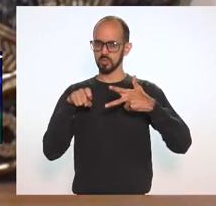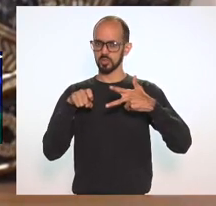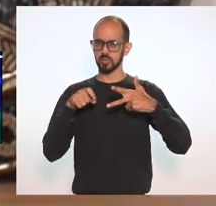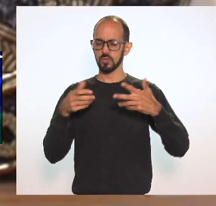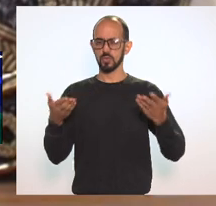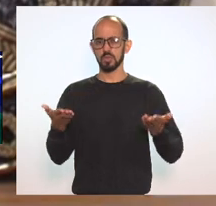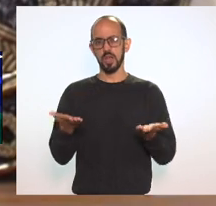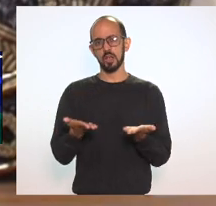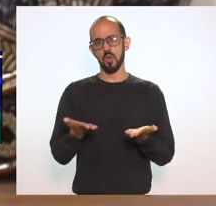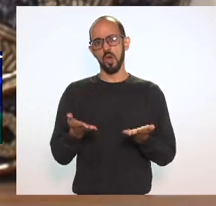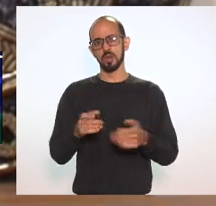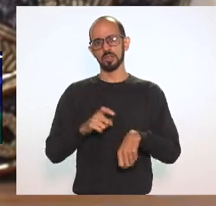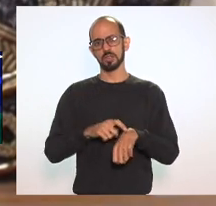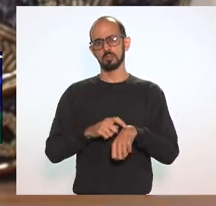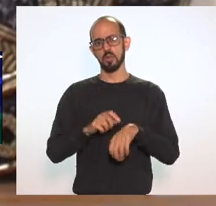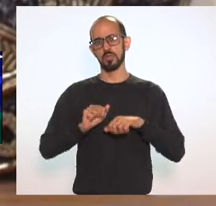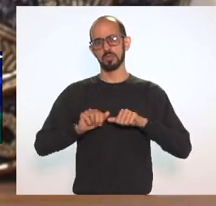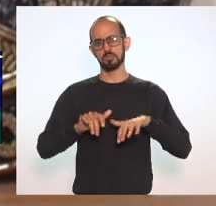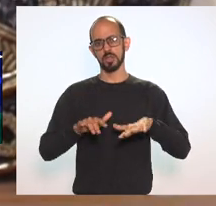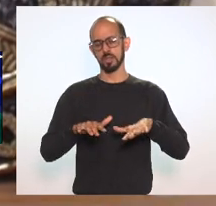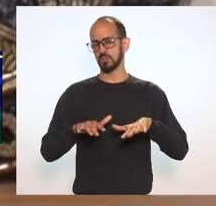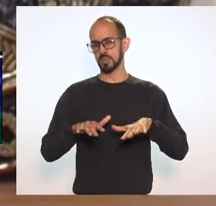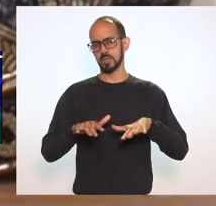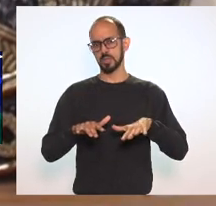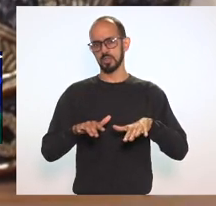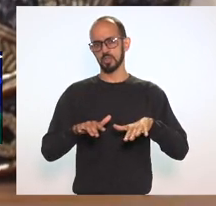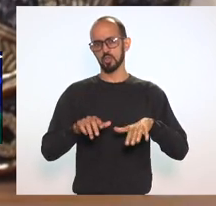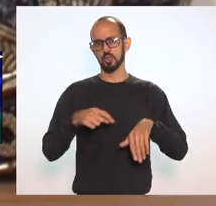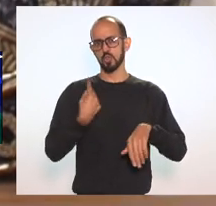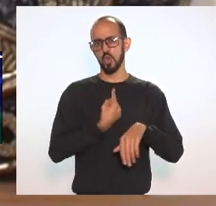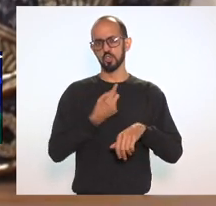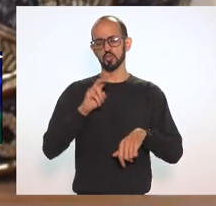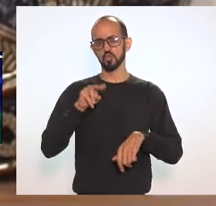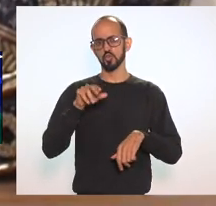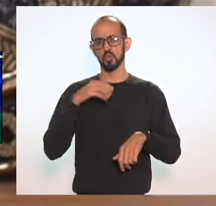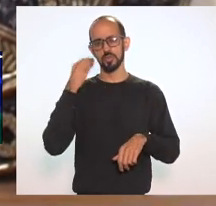situação também me jamais vista por Nenhum de Nós ninguém